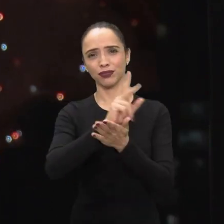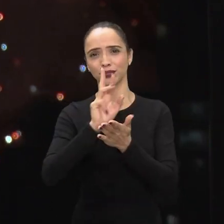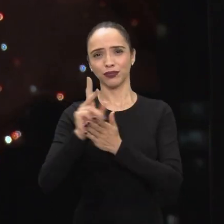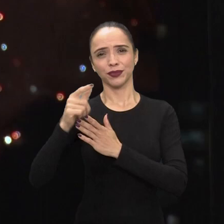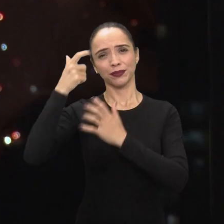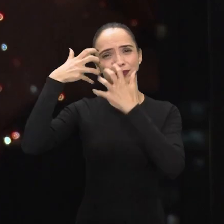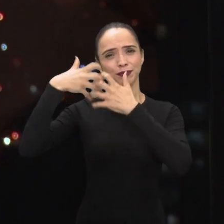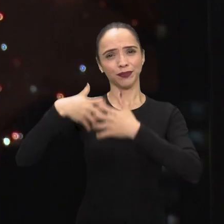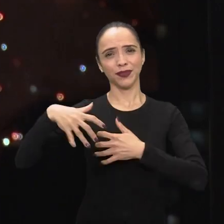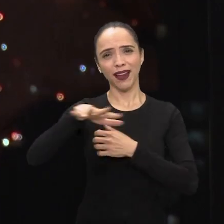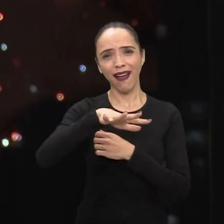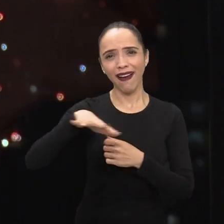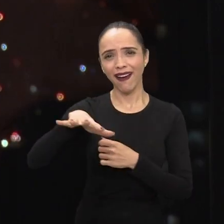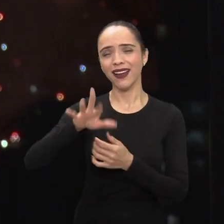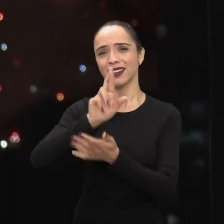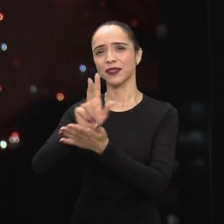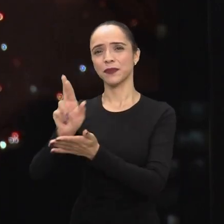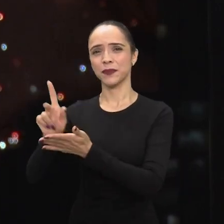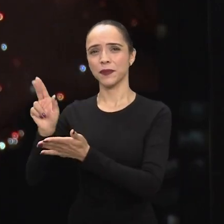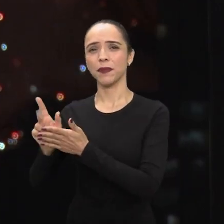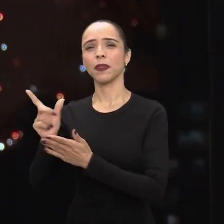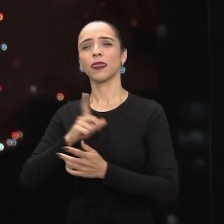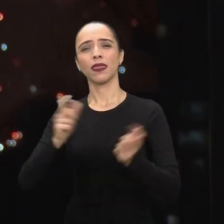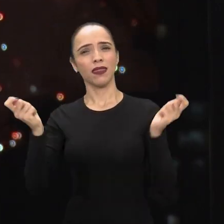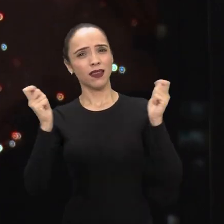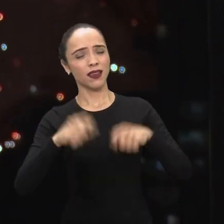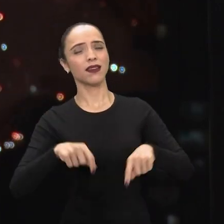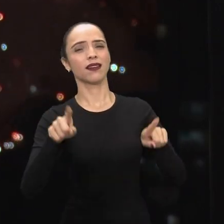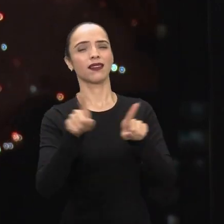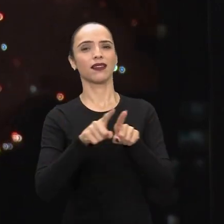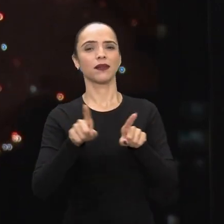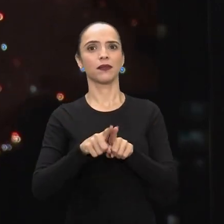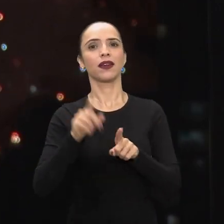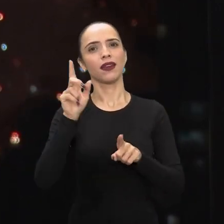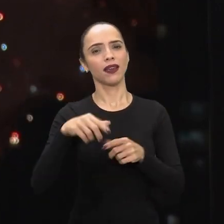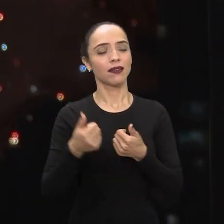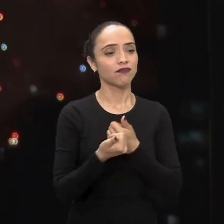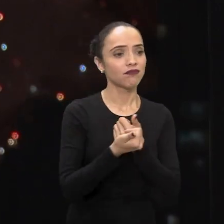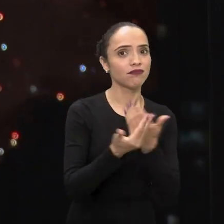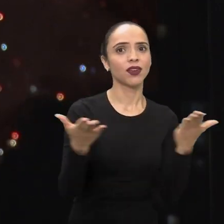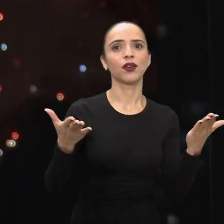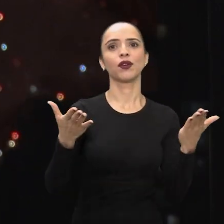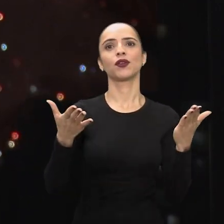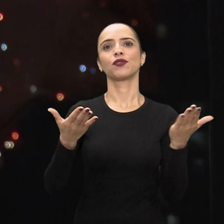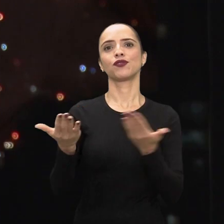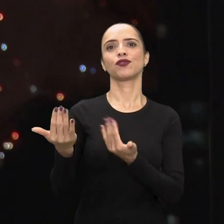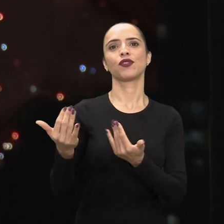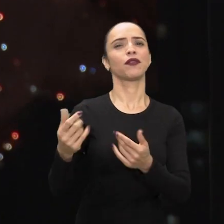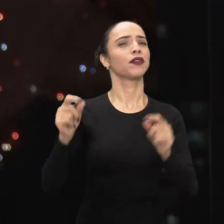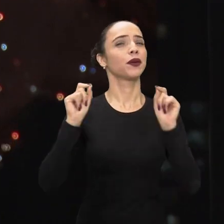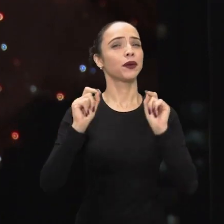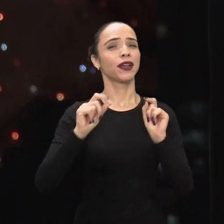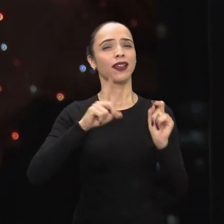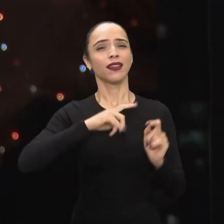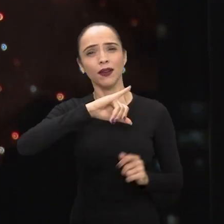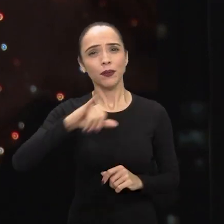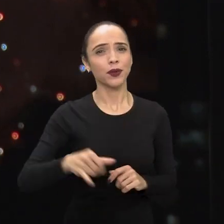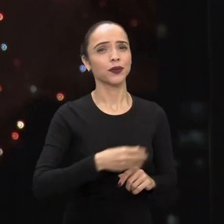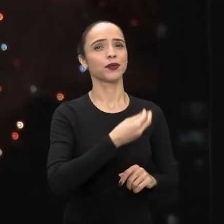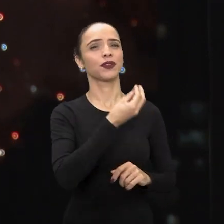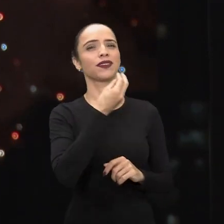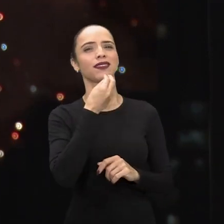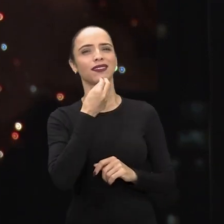que pensasse as diversas áreas né que possibilitasse dar a esses jovens a chance de